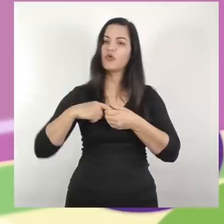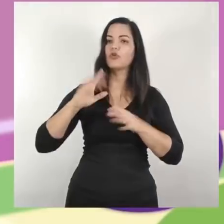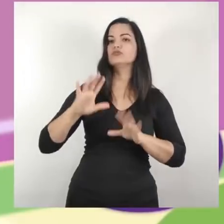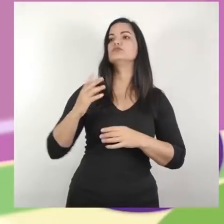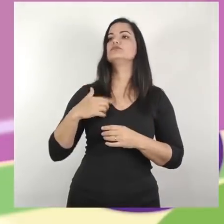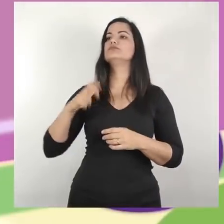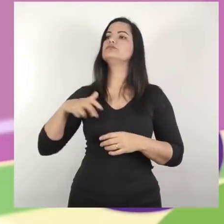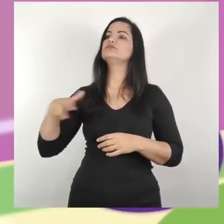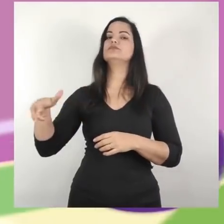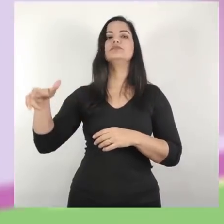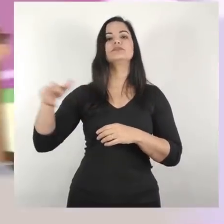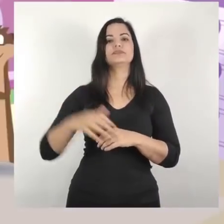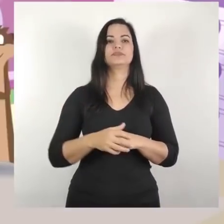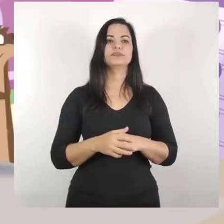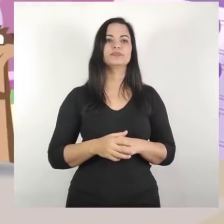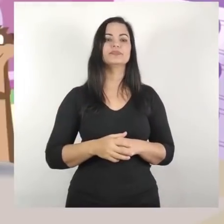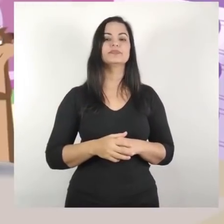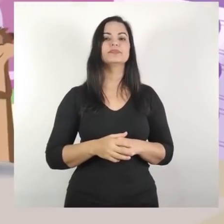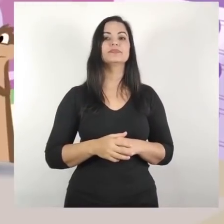volto.